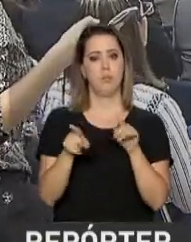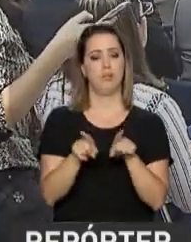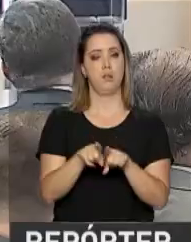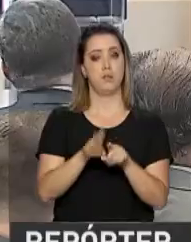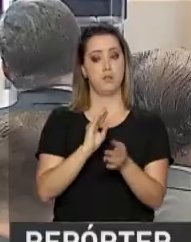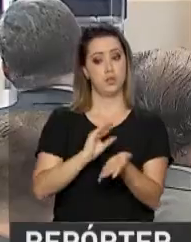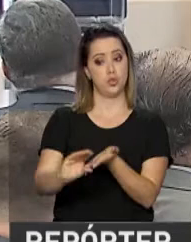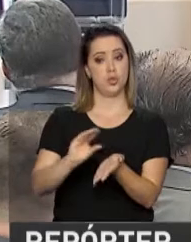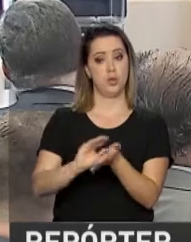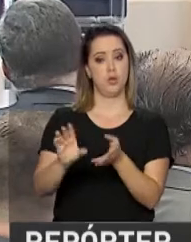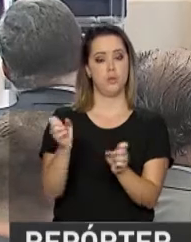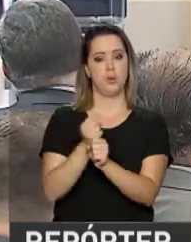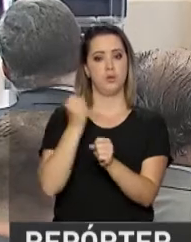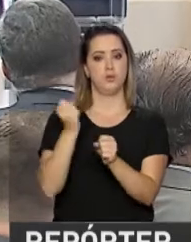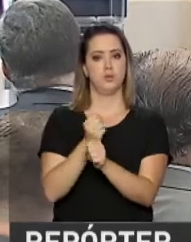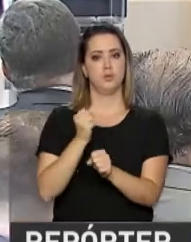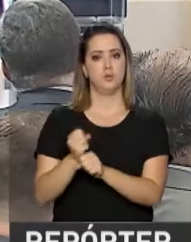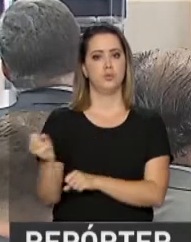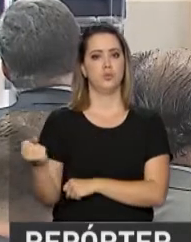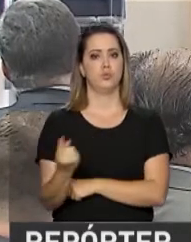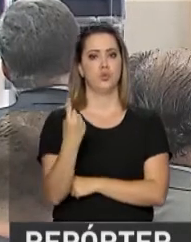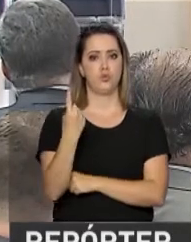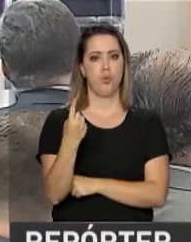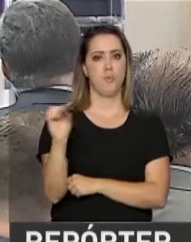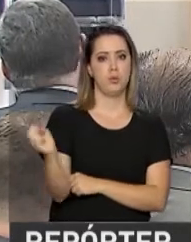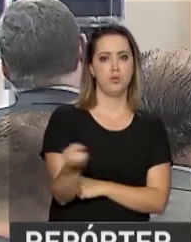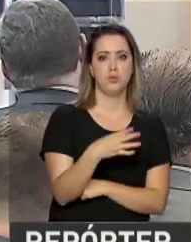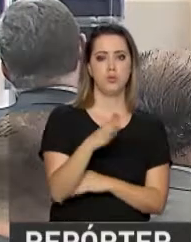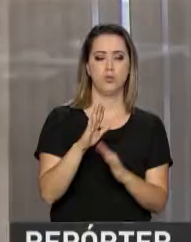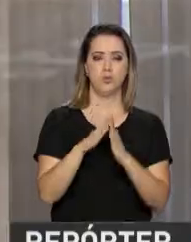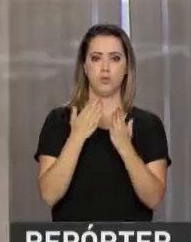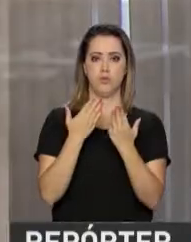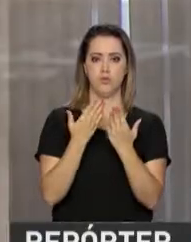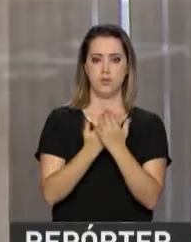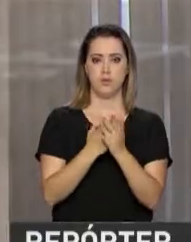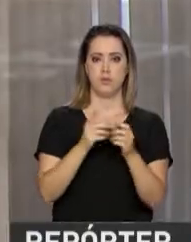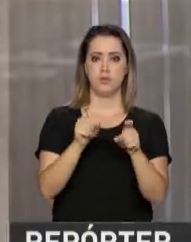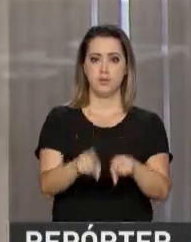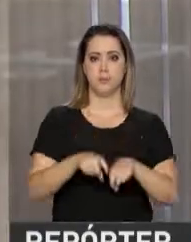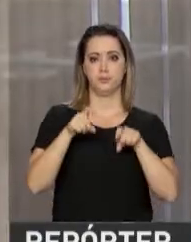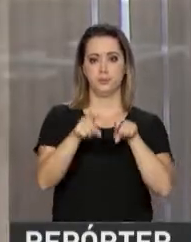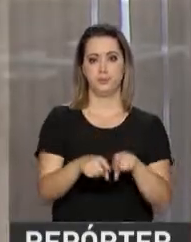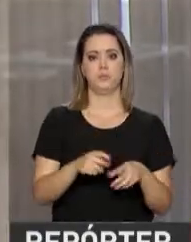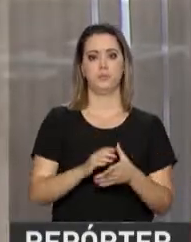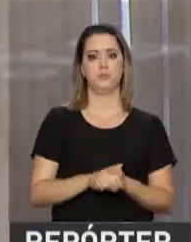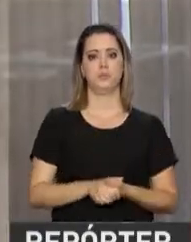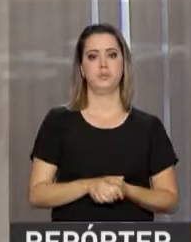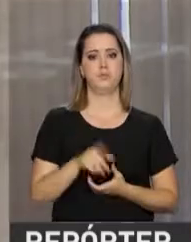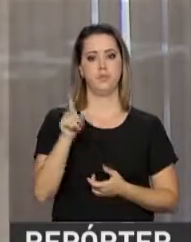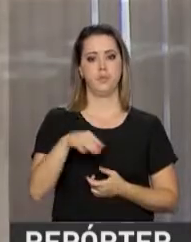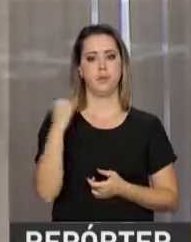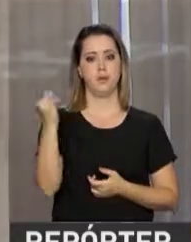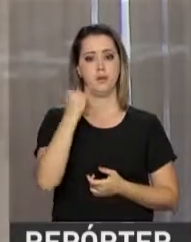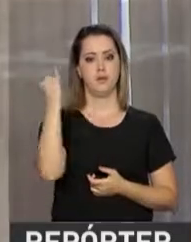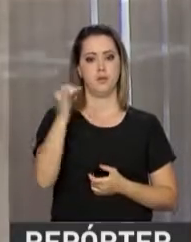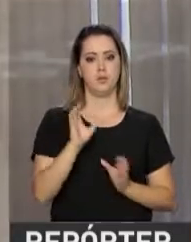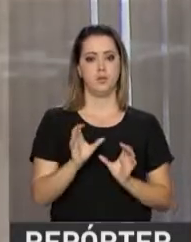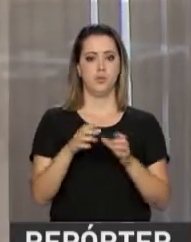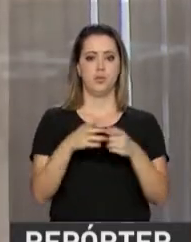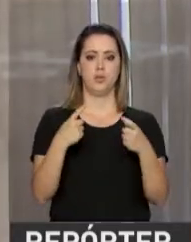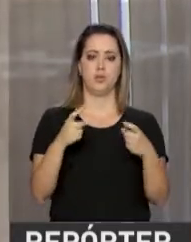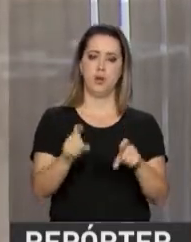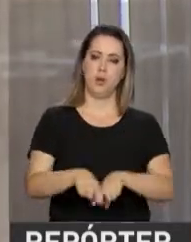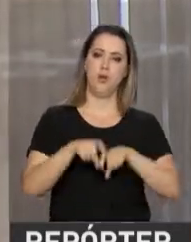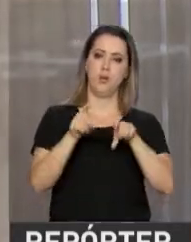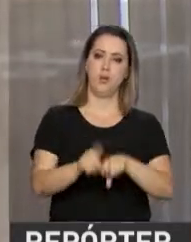para a construção de uma nova escola na área rural é muito importante porque a área da zona rural ela já é